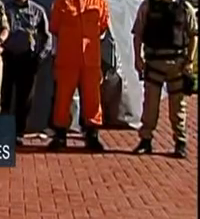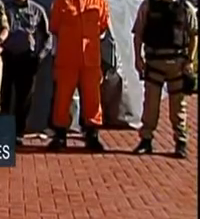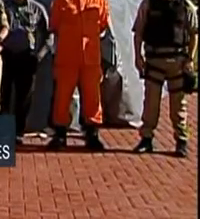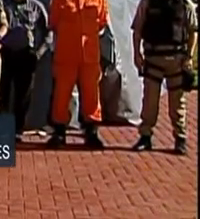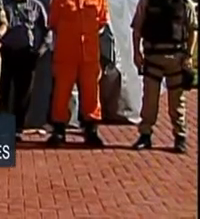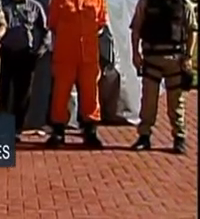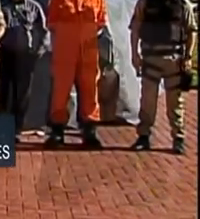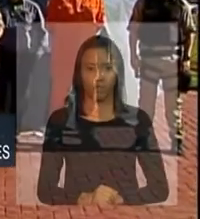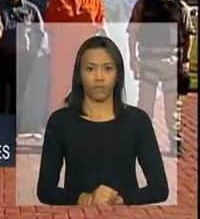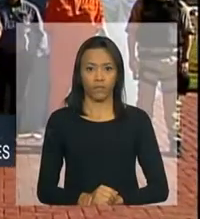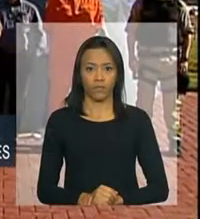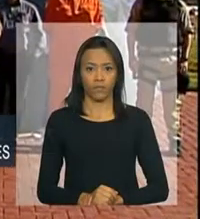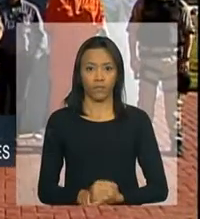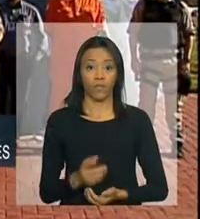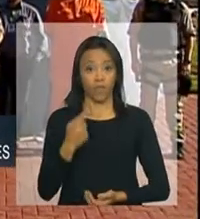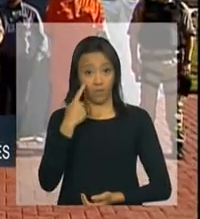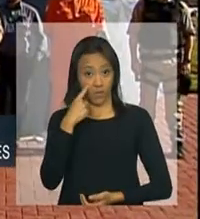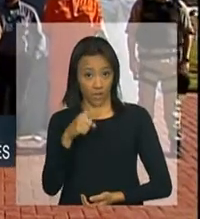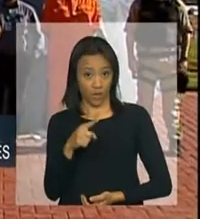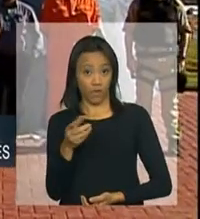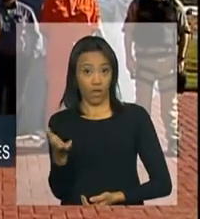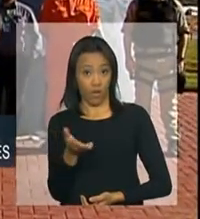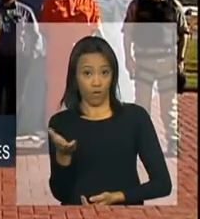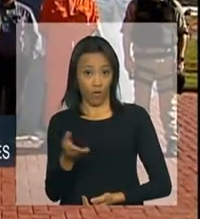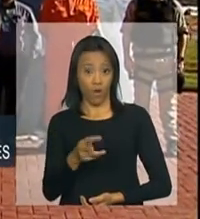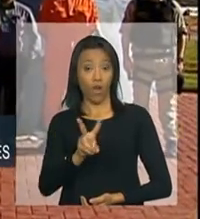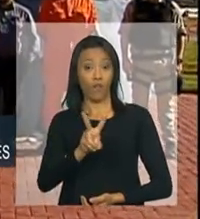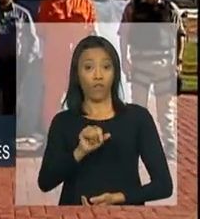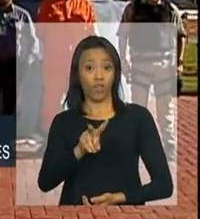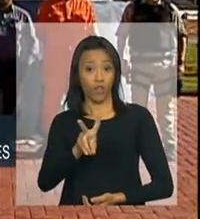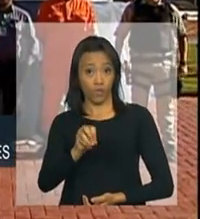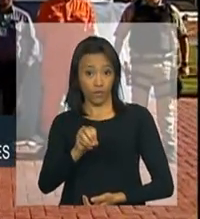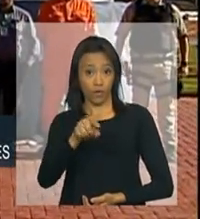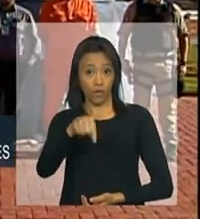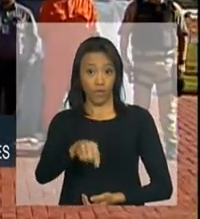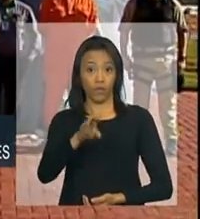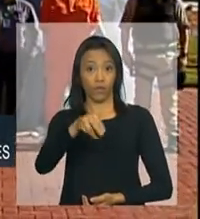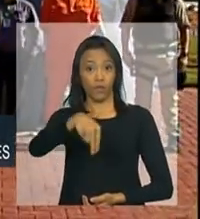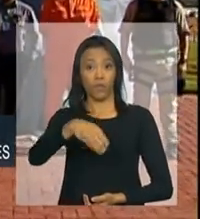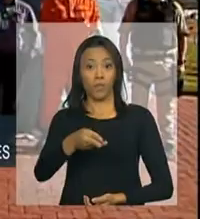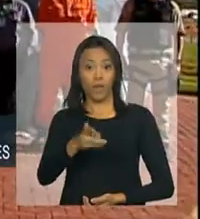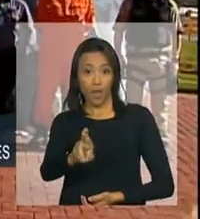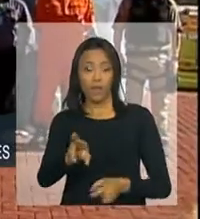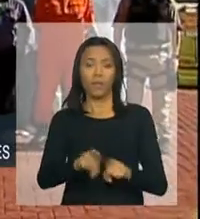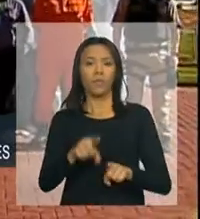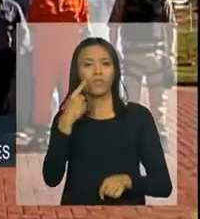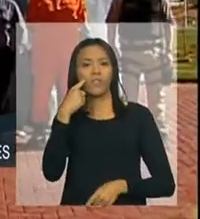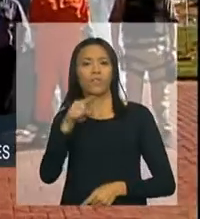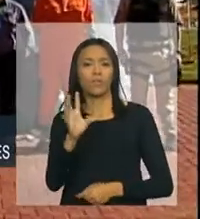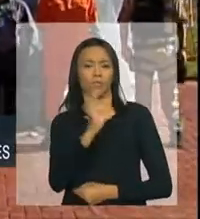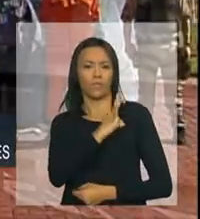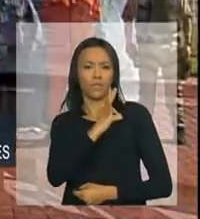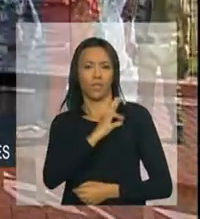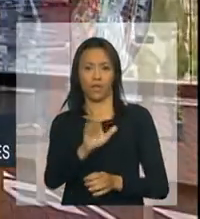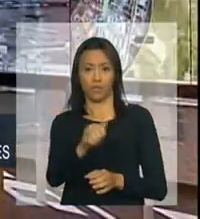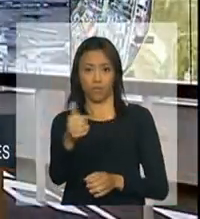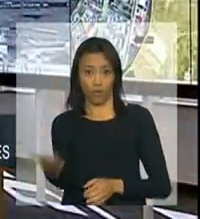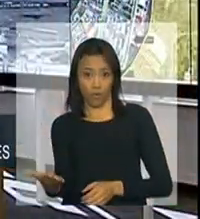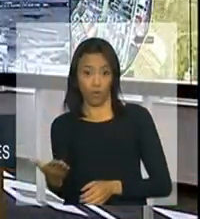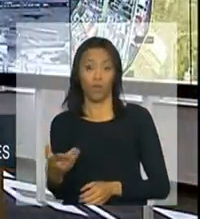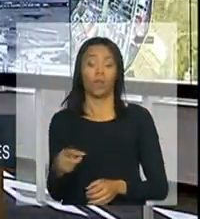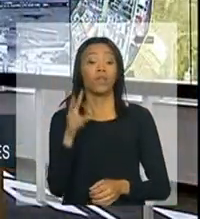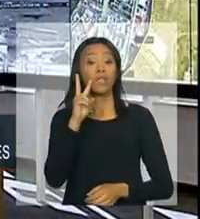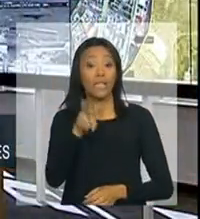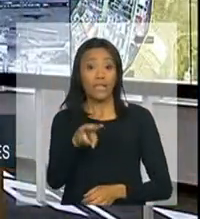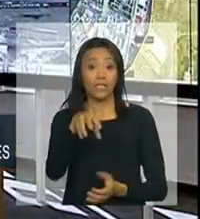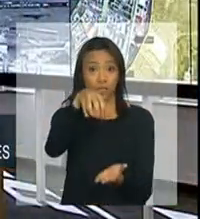você vê imagens ao vivo da TVN imagens dos policiais do lado de fora desse Centro Integrado de